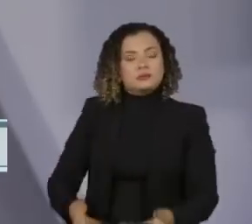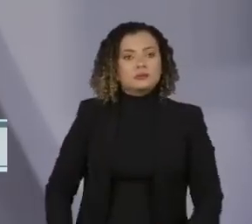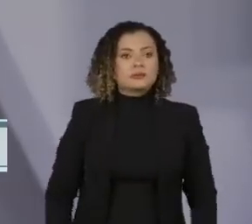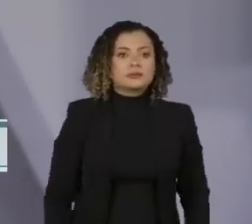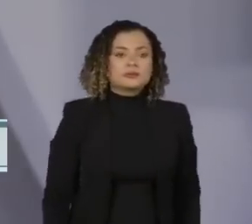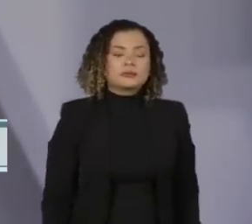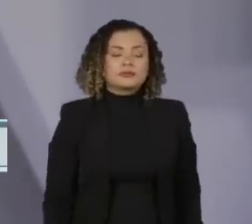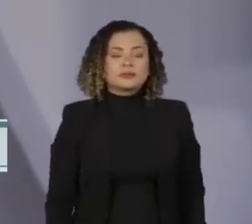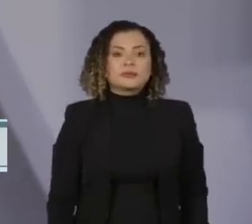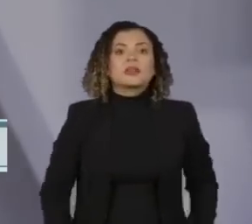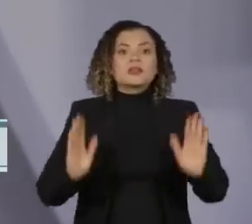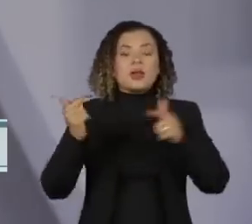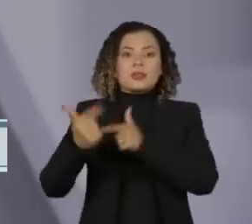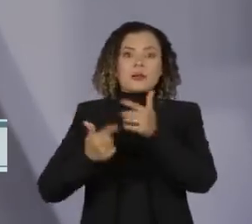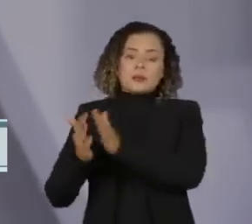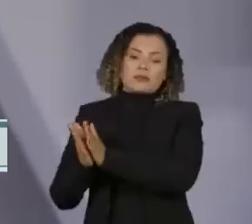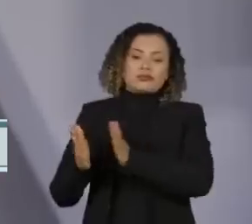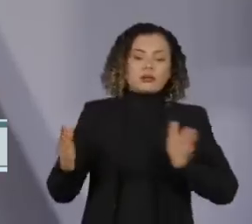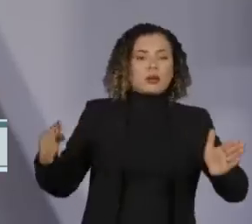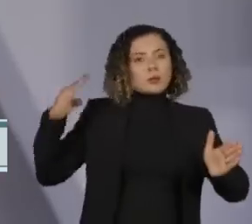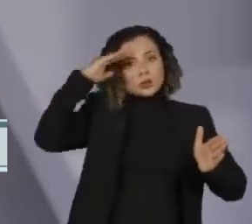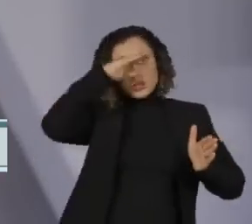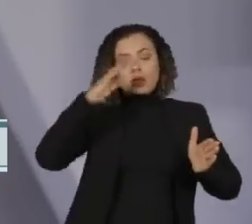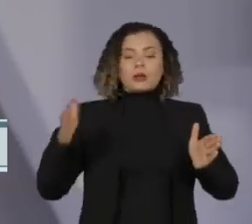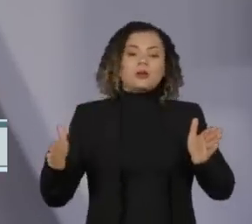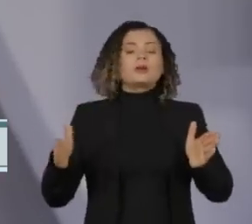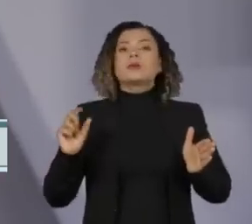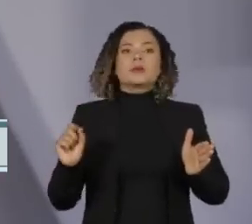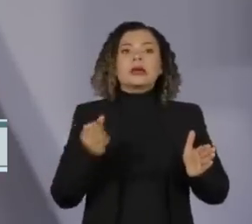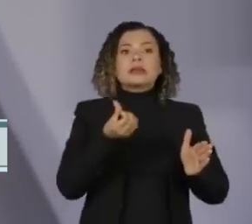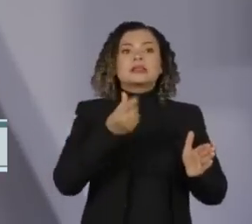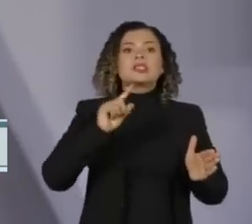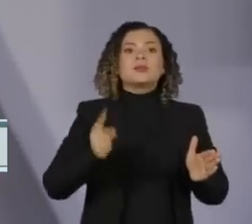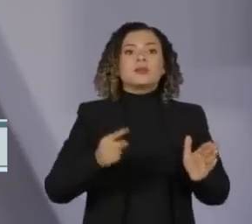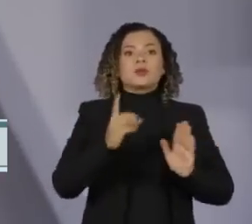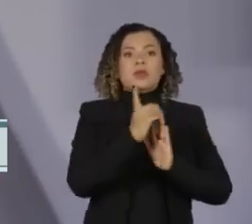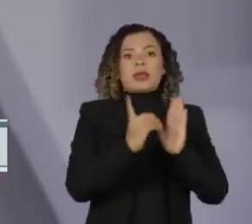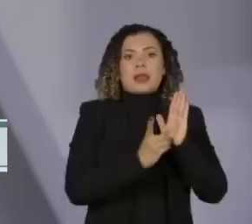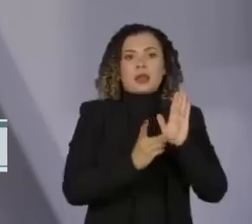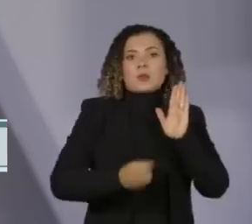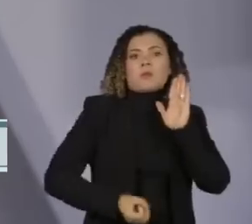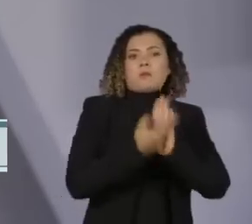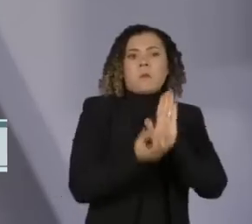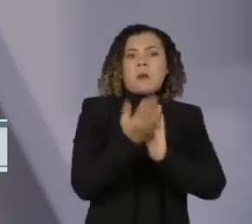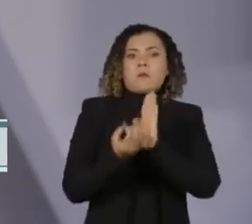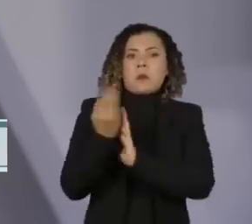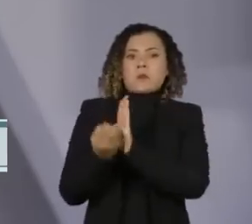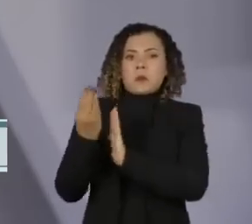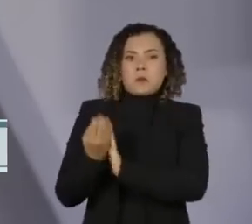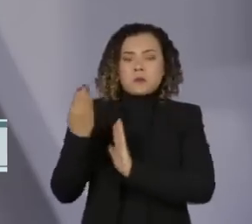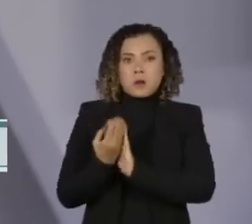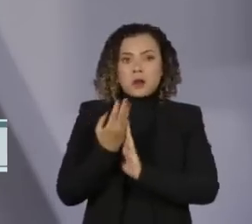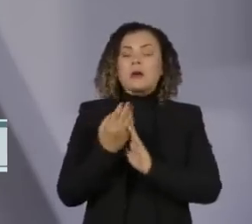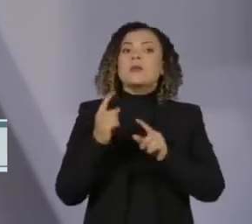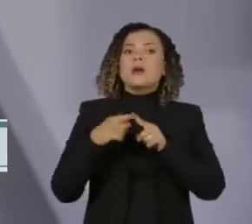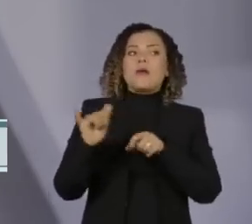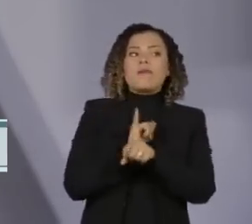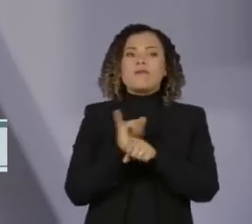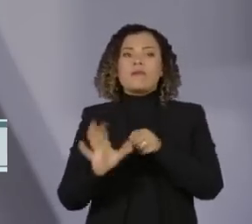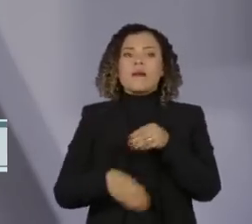ao longo do mandato Jair bolsonaro editou mais de 6 mil decretos a chamada infralegalidade